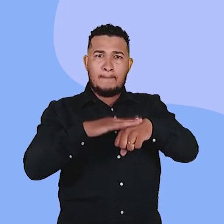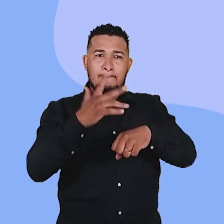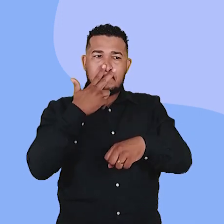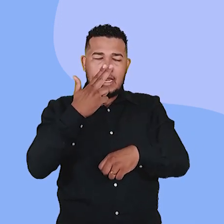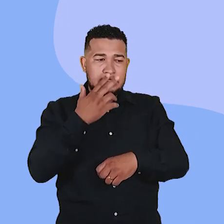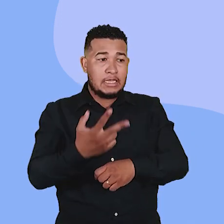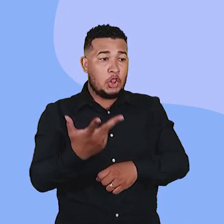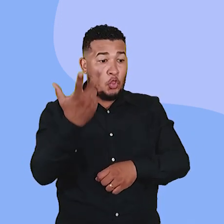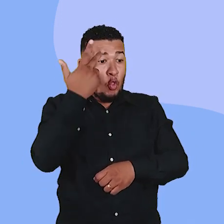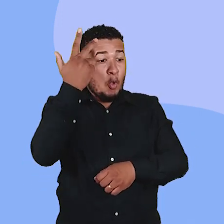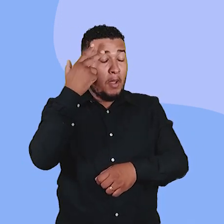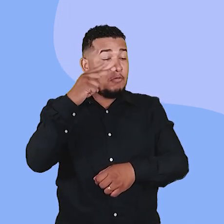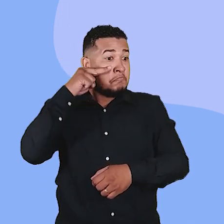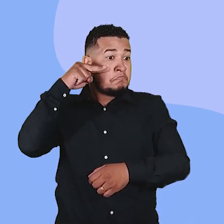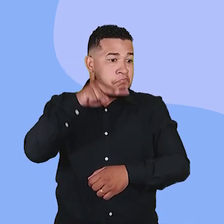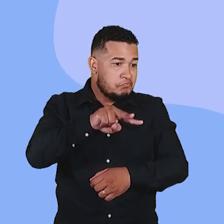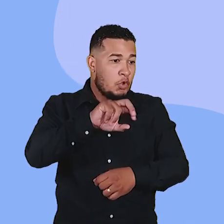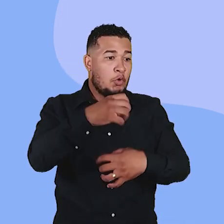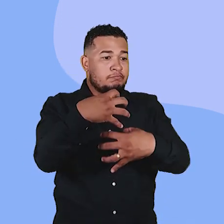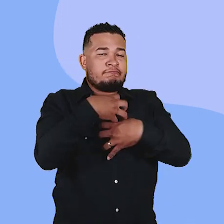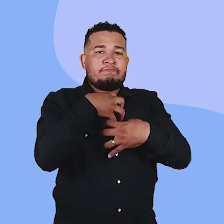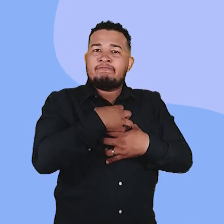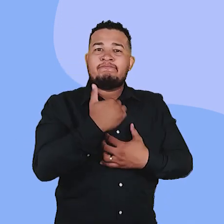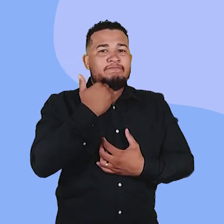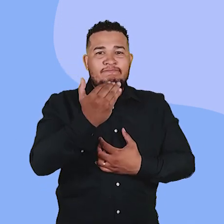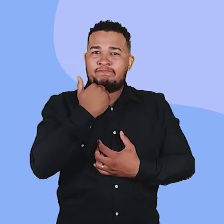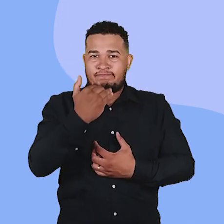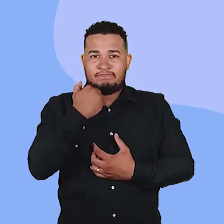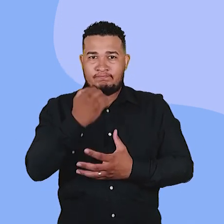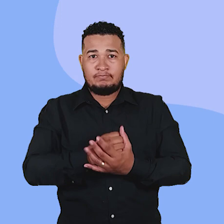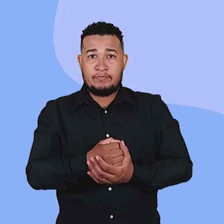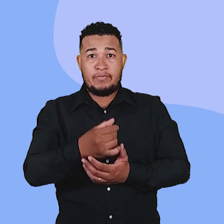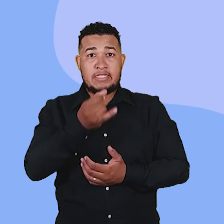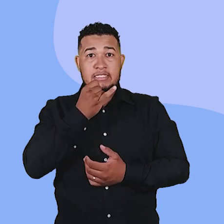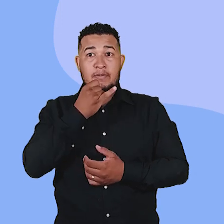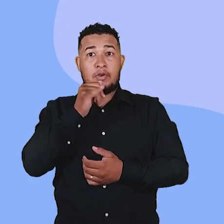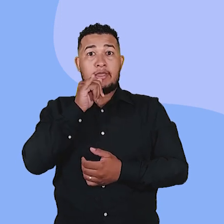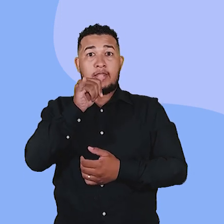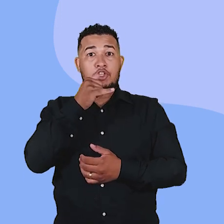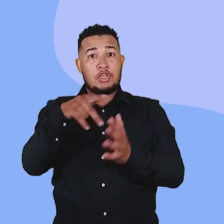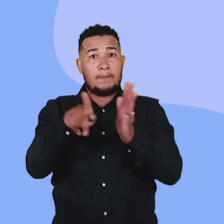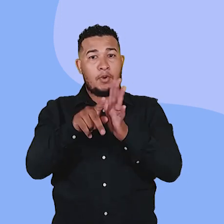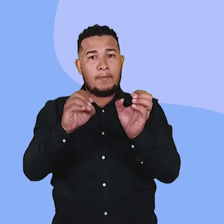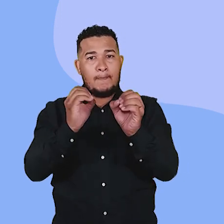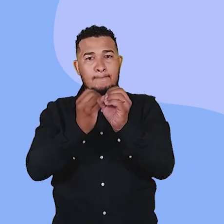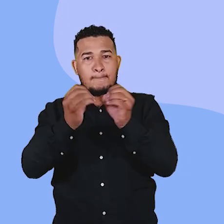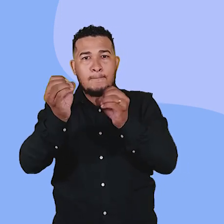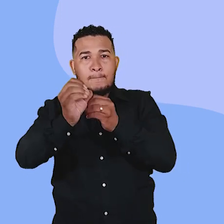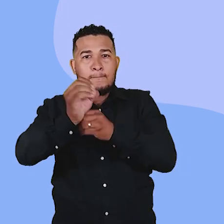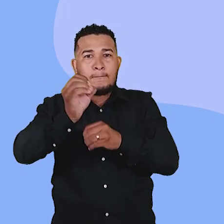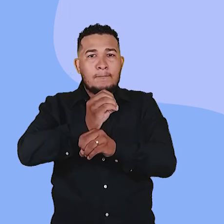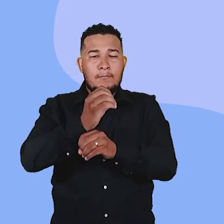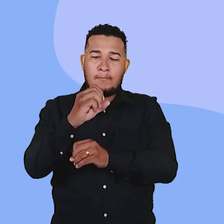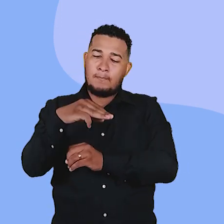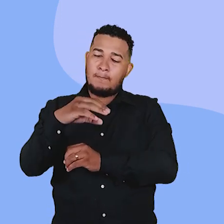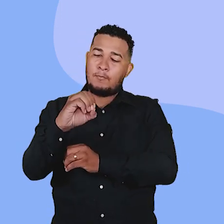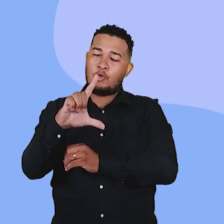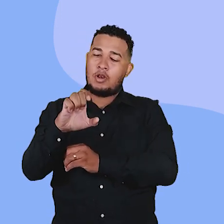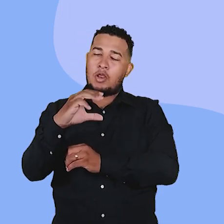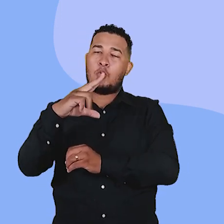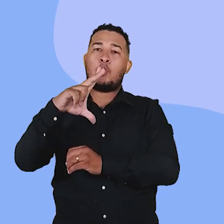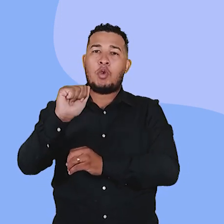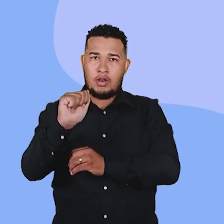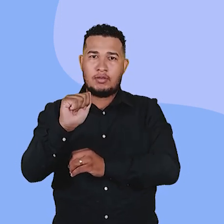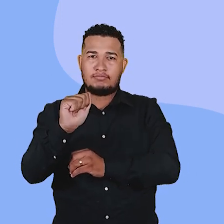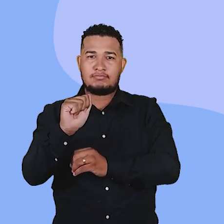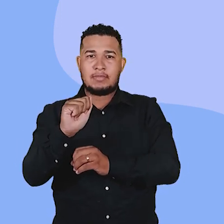podemos perceber apenas com os nossos sentidos. Por exemplo, a energia das moléculas, suas velocidades,